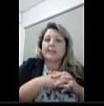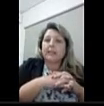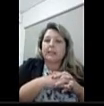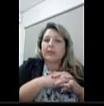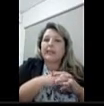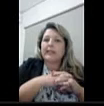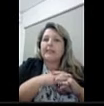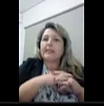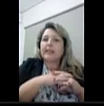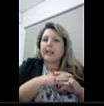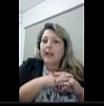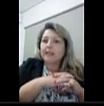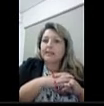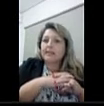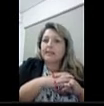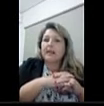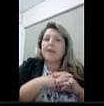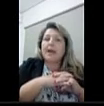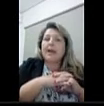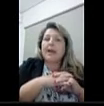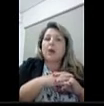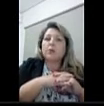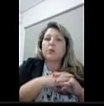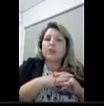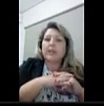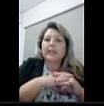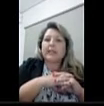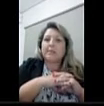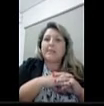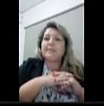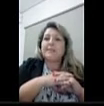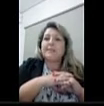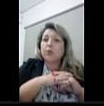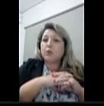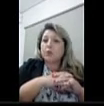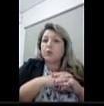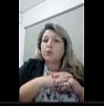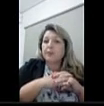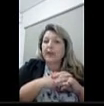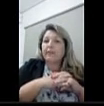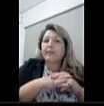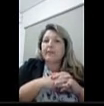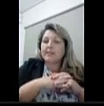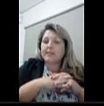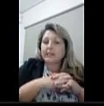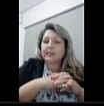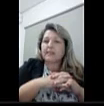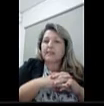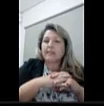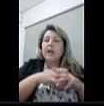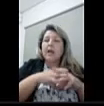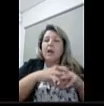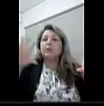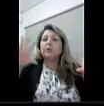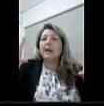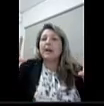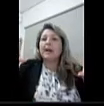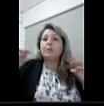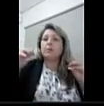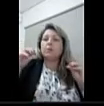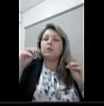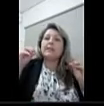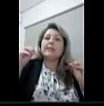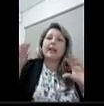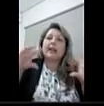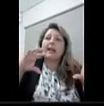escrito, letras claras, maior uso de diagramas e menor uso de palavras escritas. Quanto mais